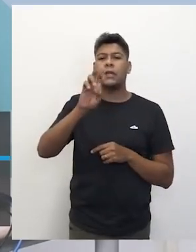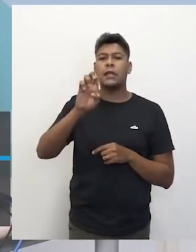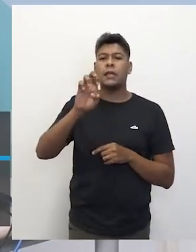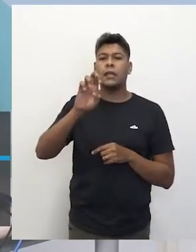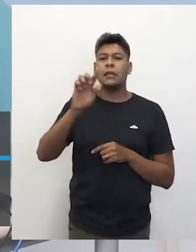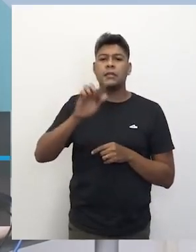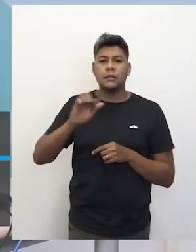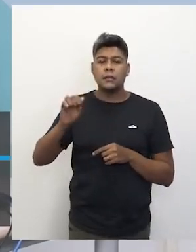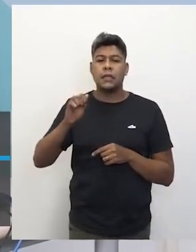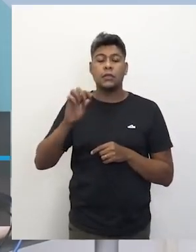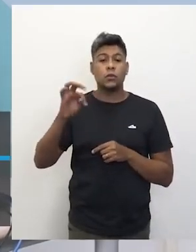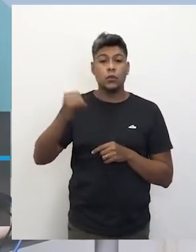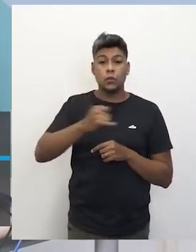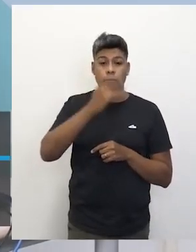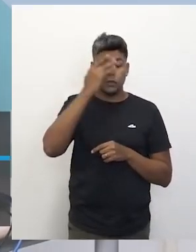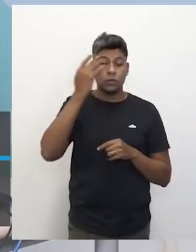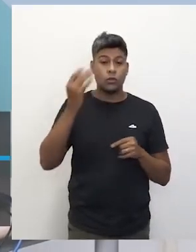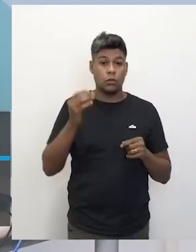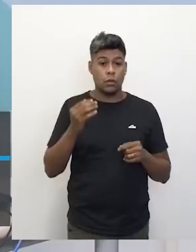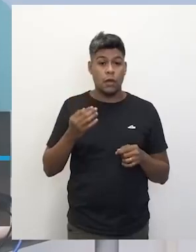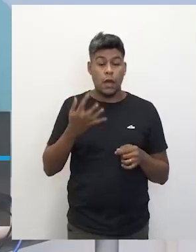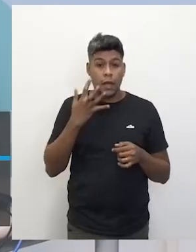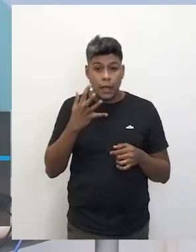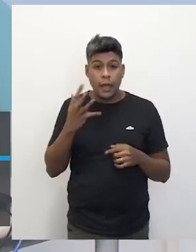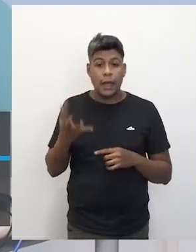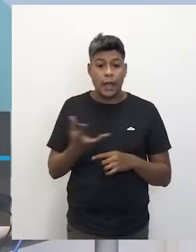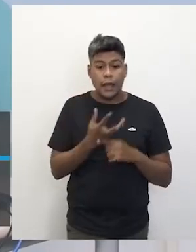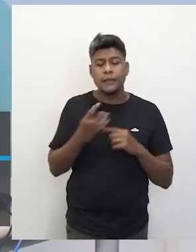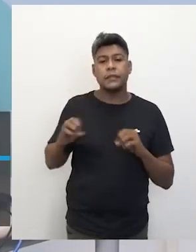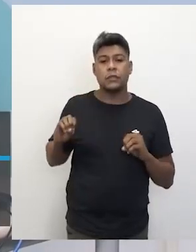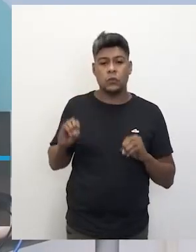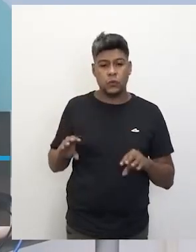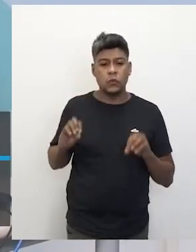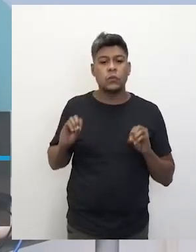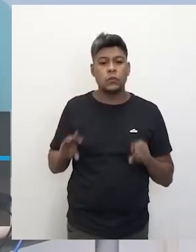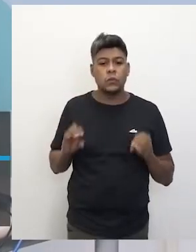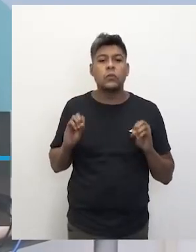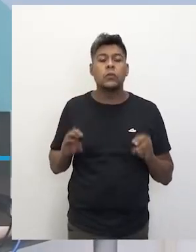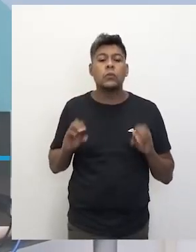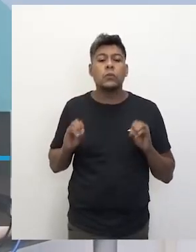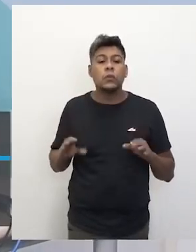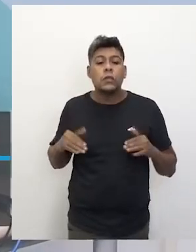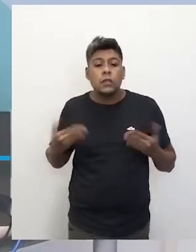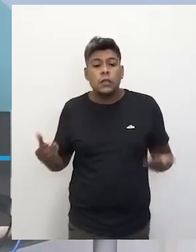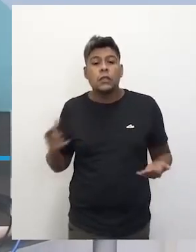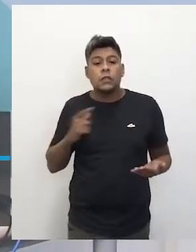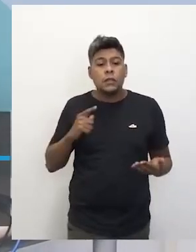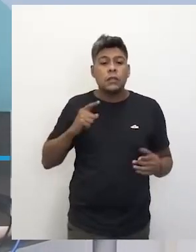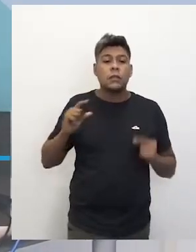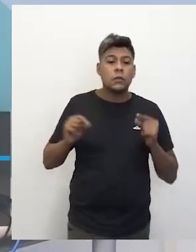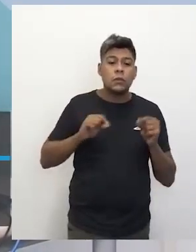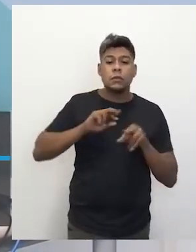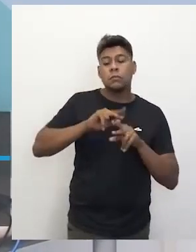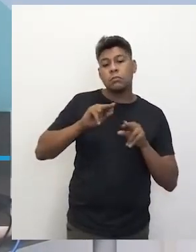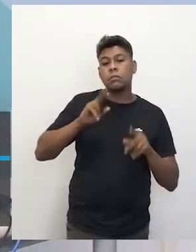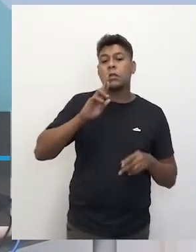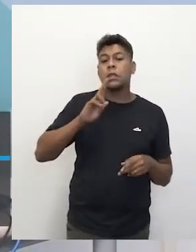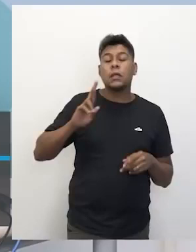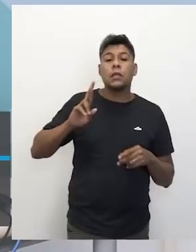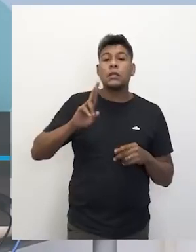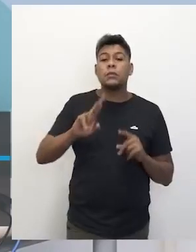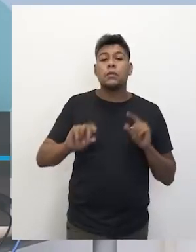aproxima o público da arte. Né, ações educativas, né? Então, eu vi bastante aqui as respostas